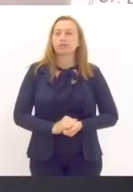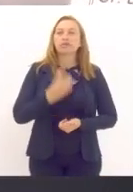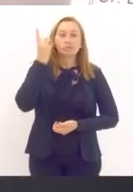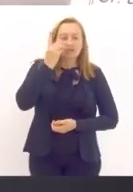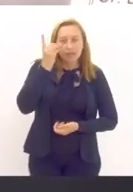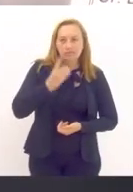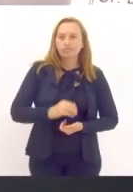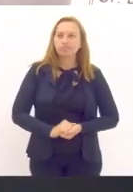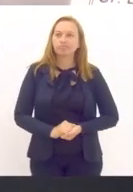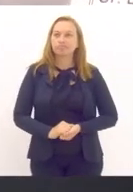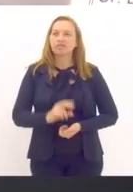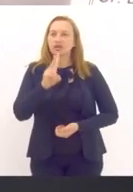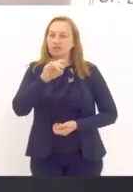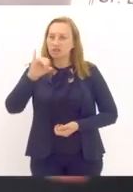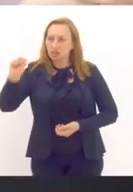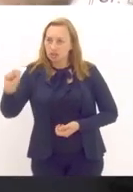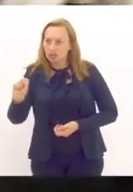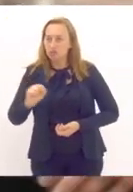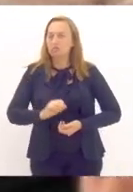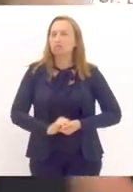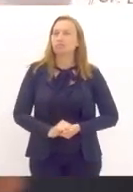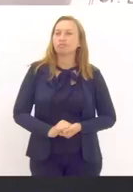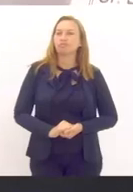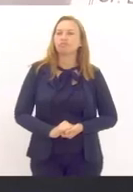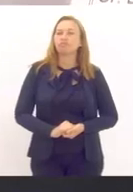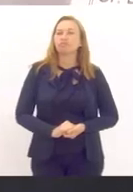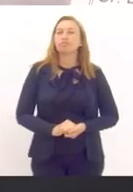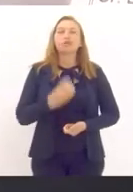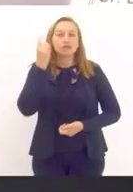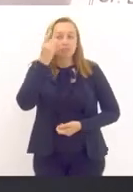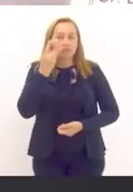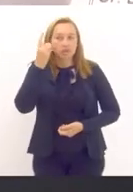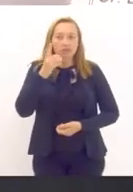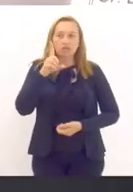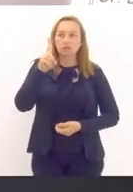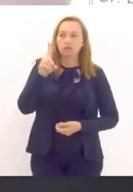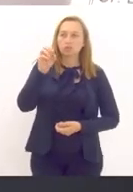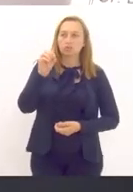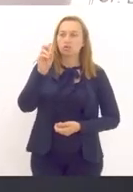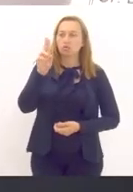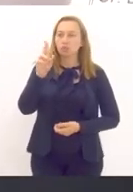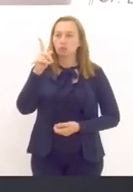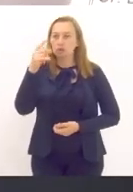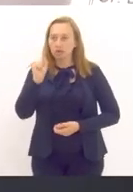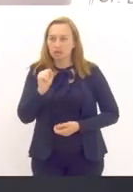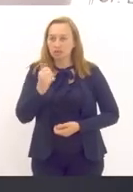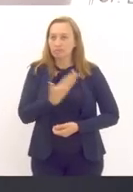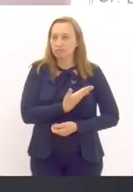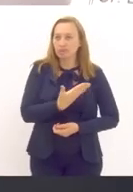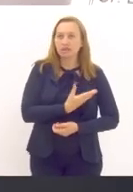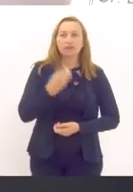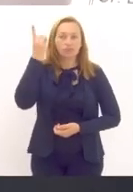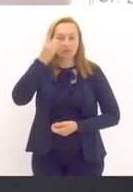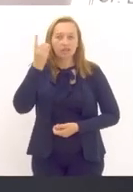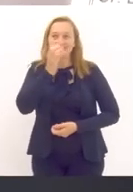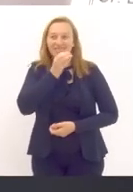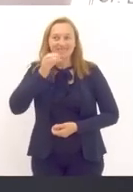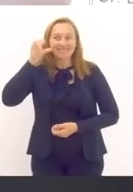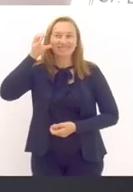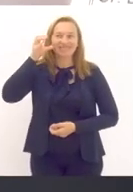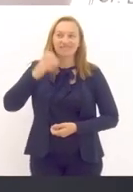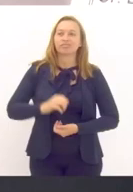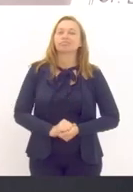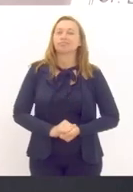deputado Vinícius Cozzolino, deputado Douglas Rua, minha querida amiga deputada Célia